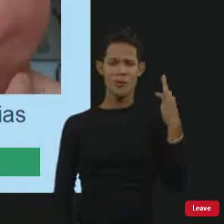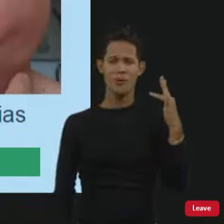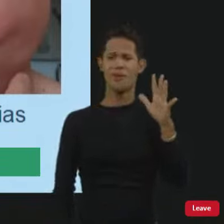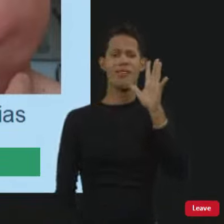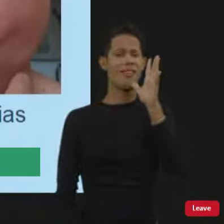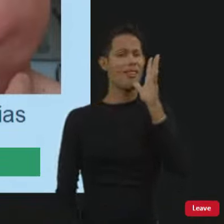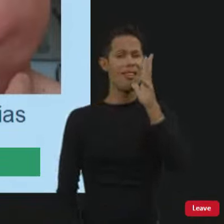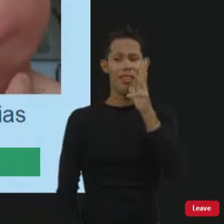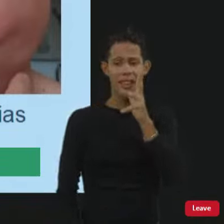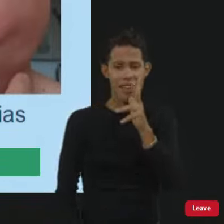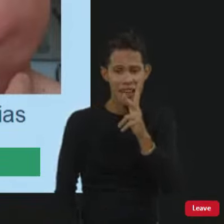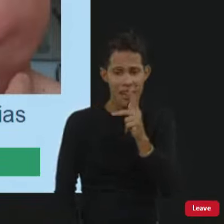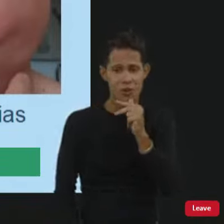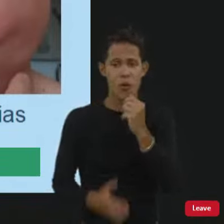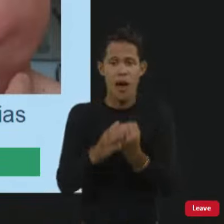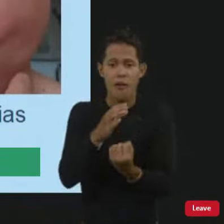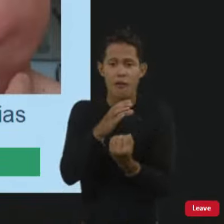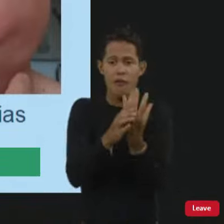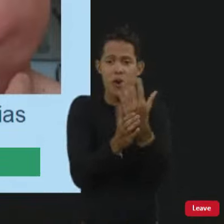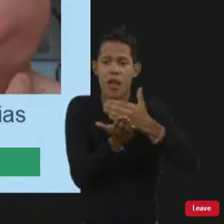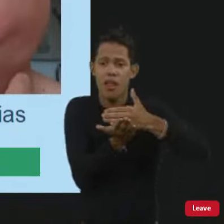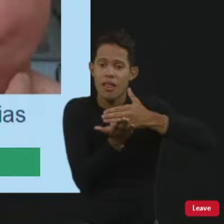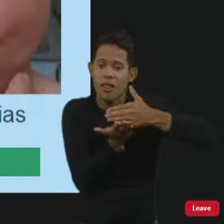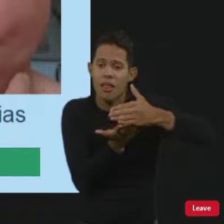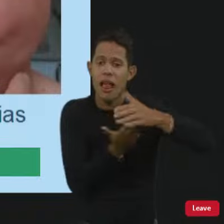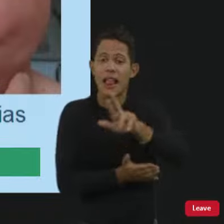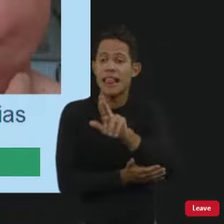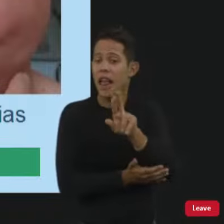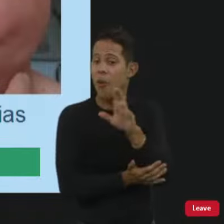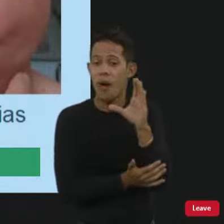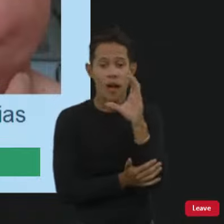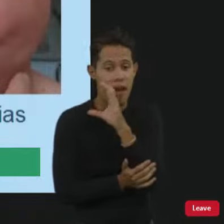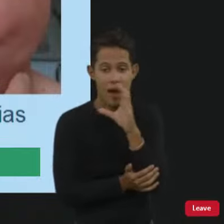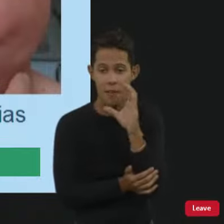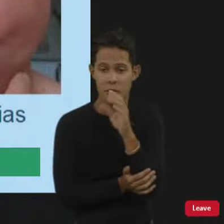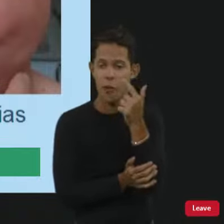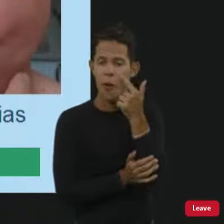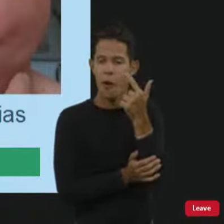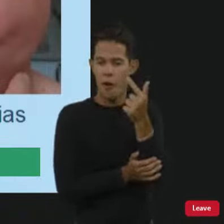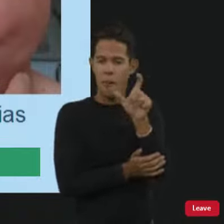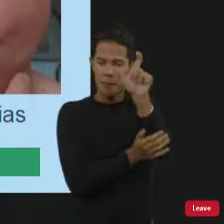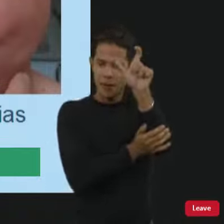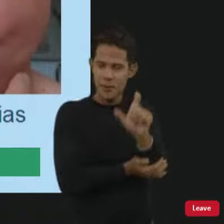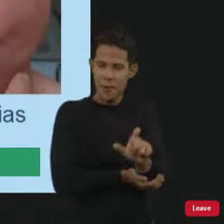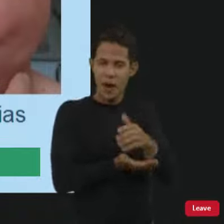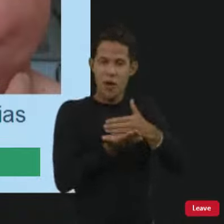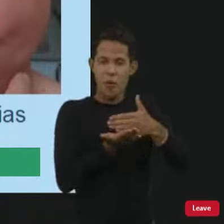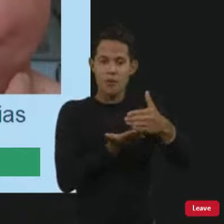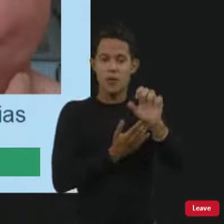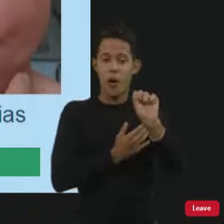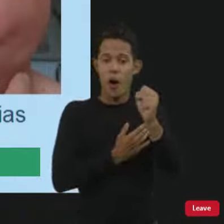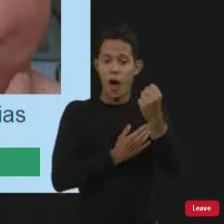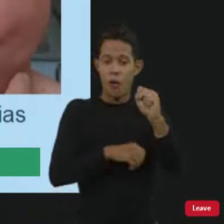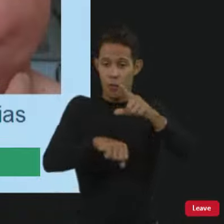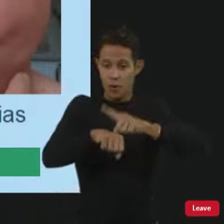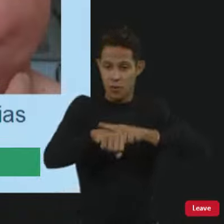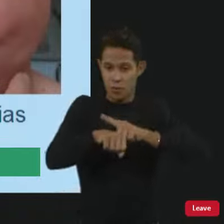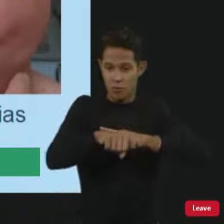tão rápida aqui. Ó. A gente vê que o paciente começou às 8 horas a ter um inchacinho, isso foi aumentando,